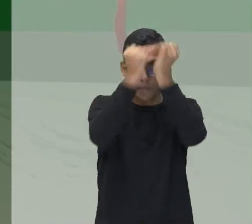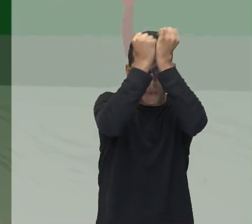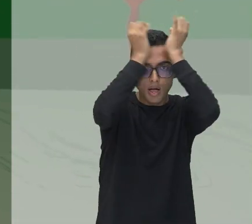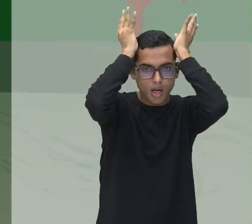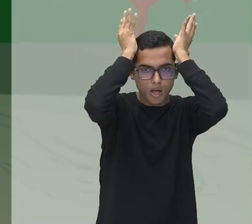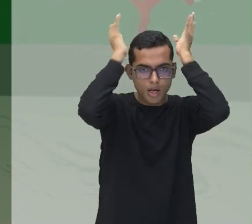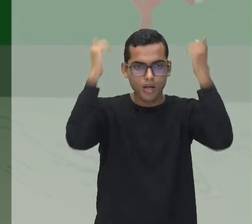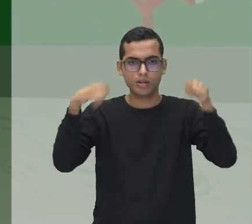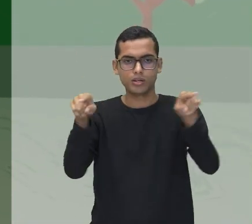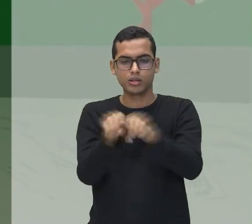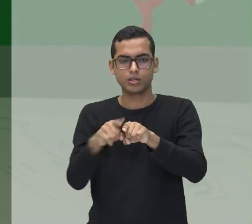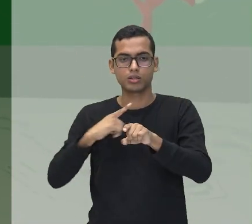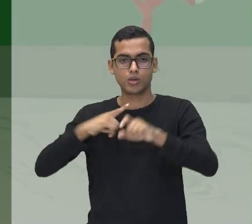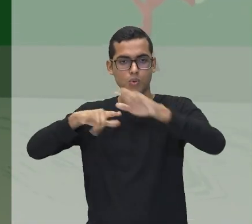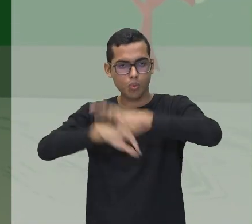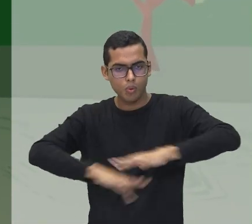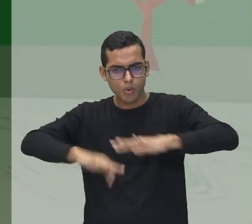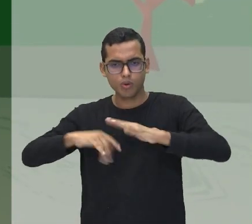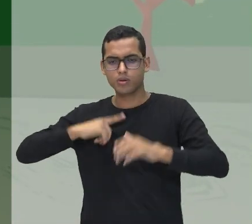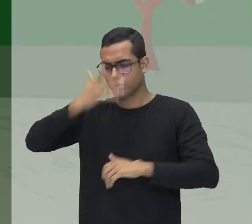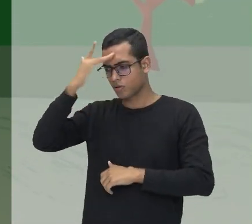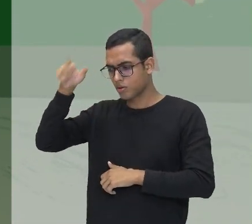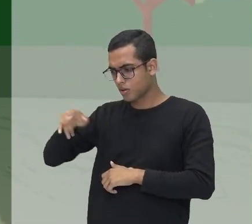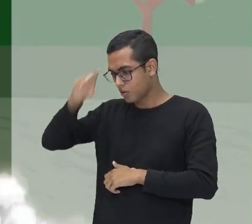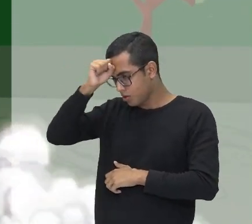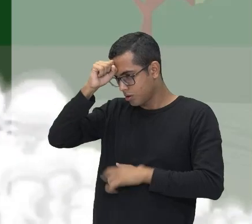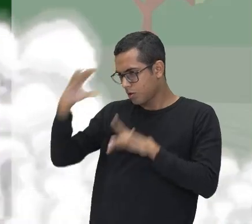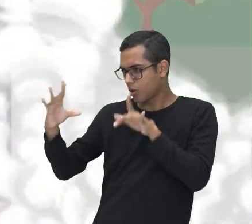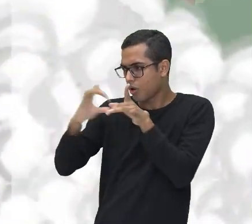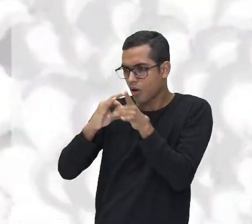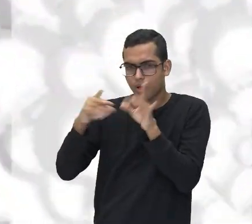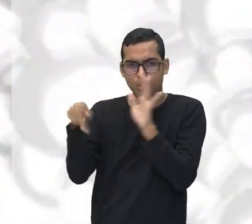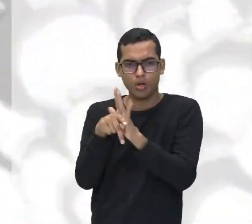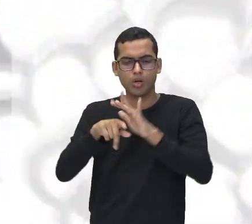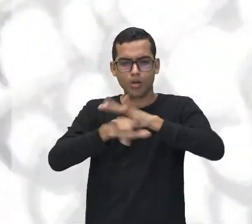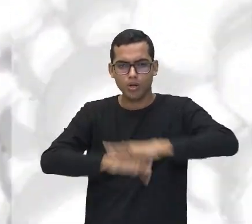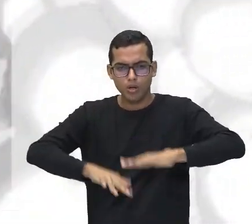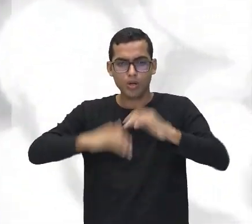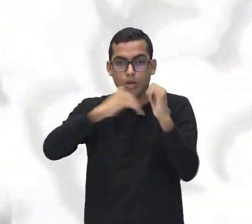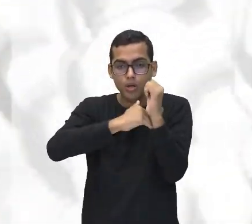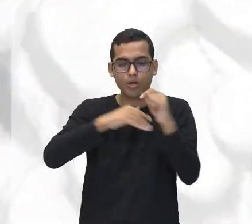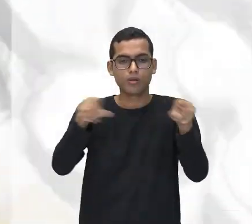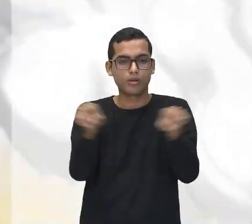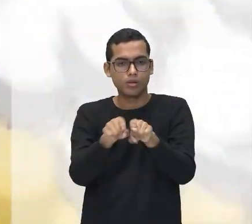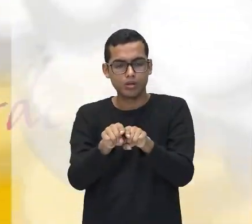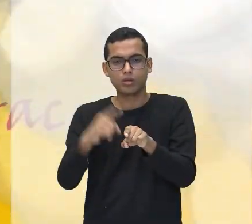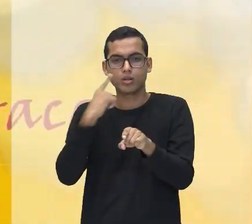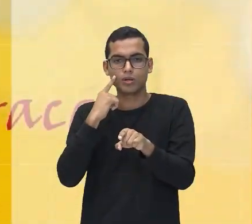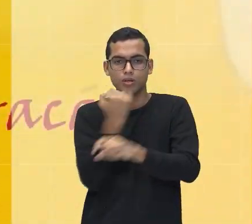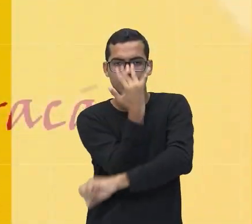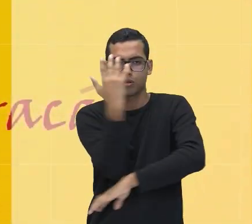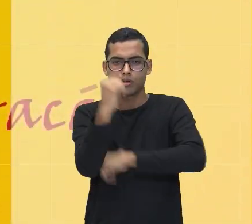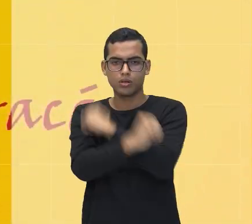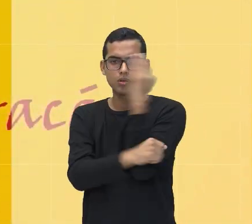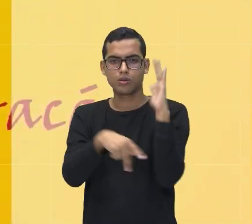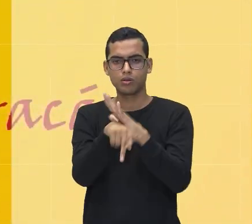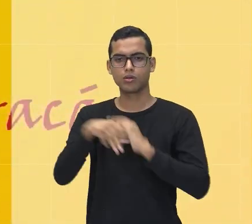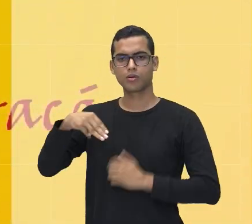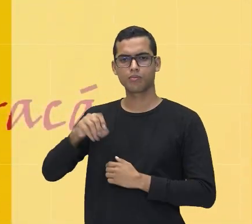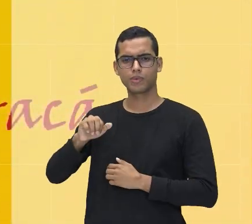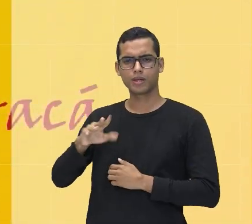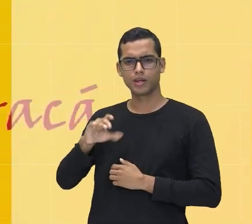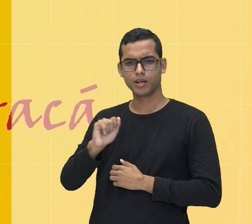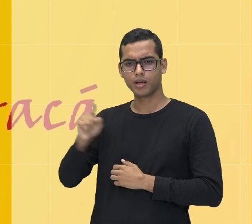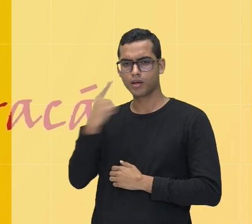que conecta o aprendiz aos segredos e mistérios da selva. O maracá, instrumento sagrado, e o